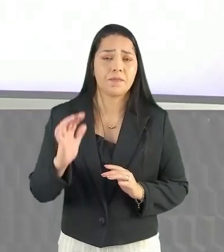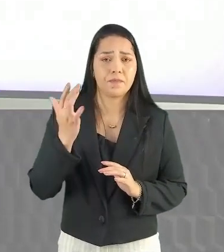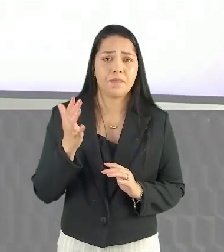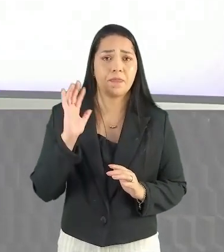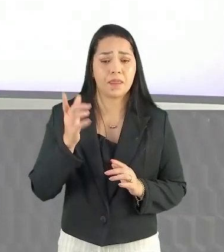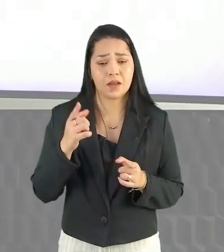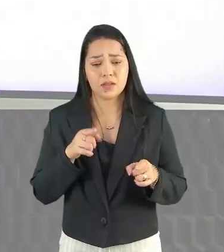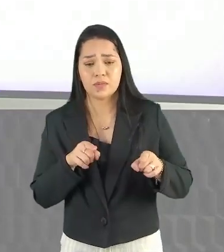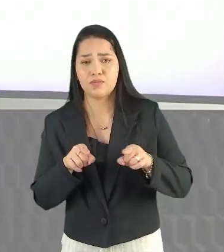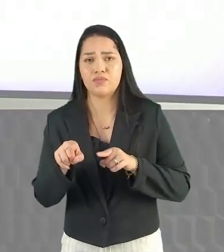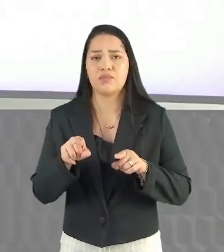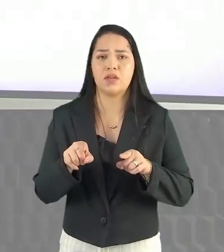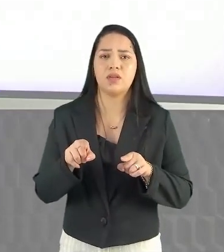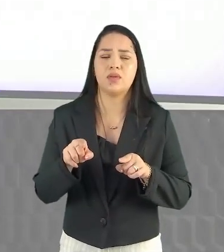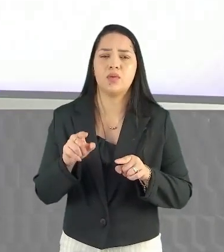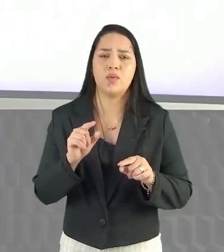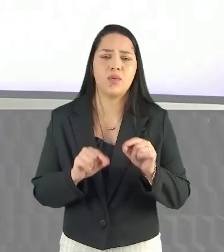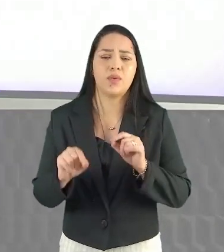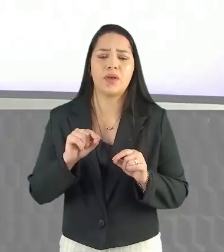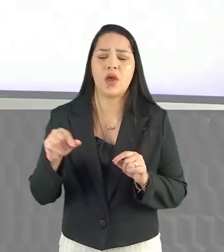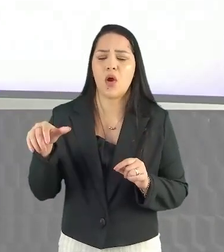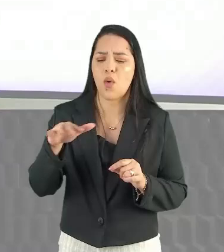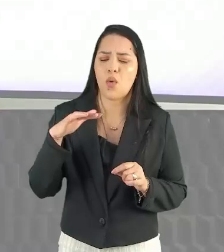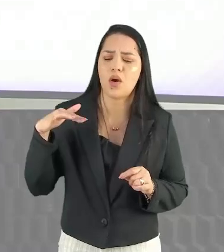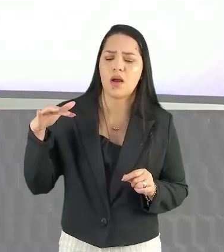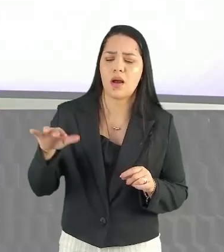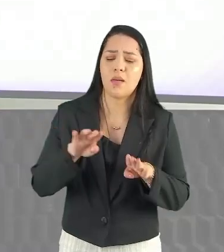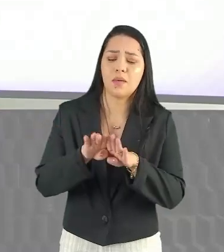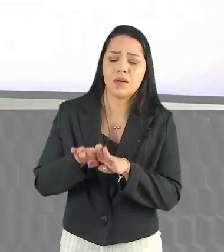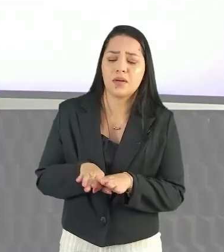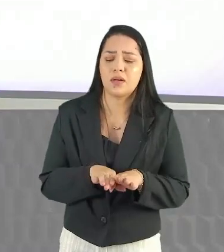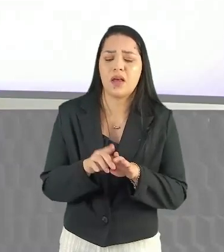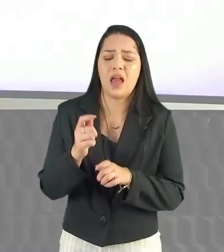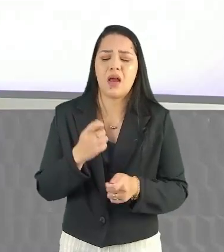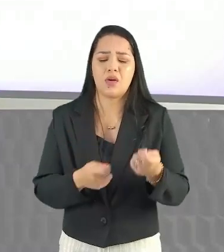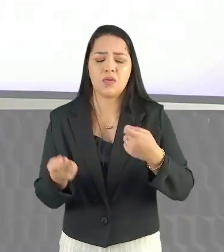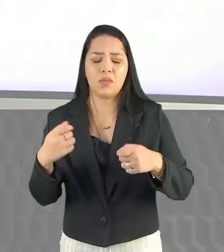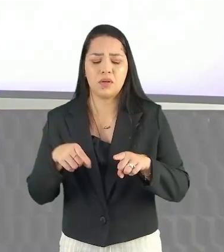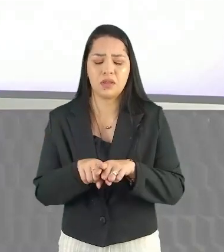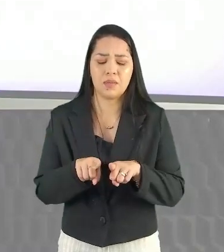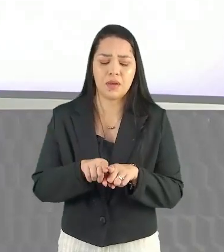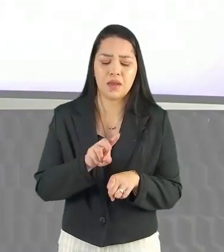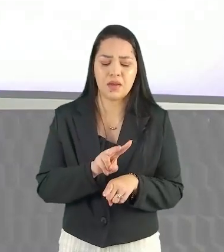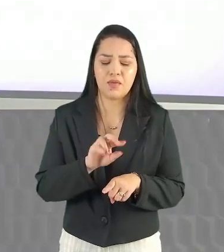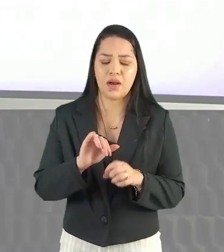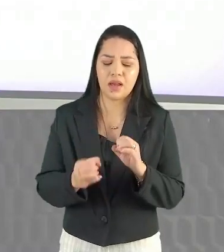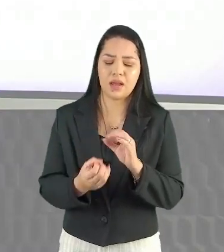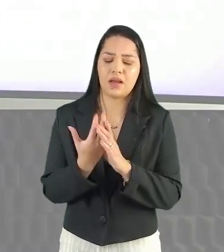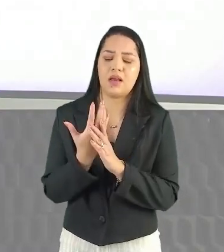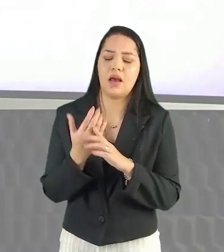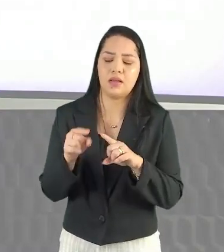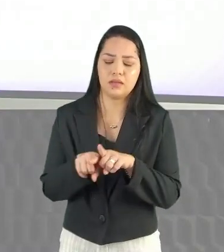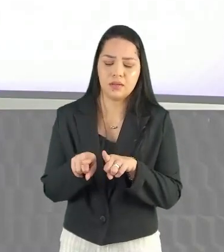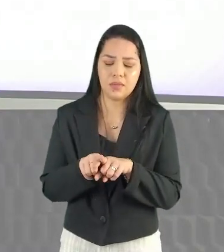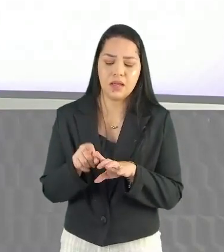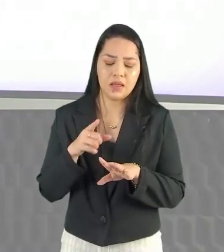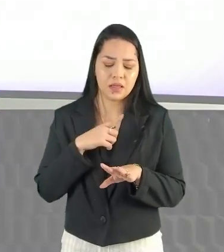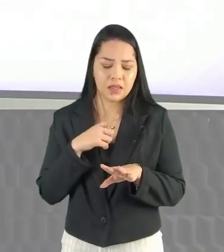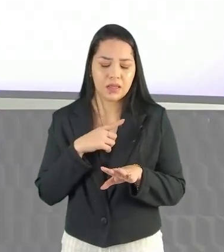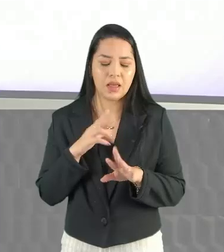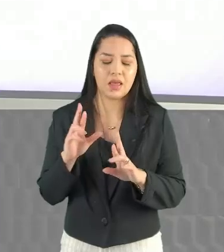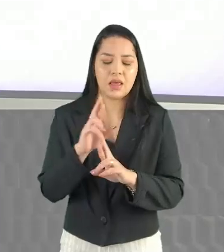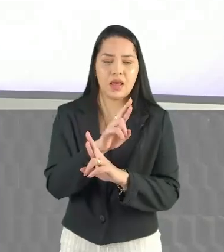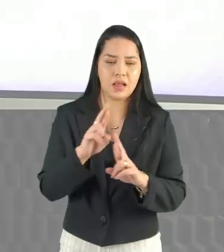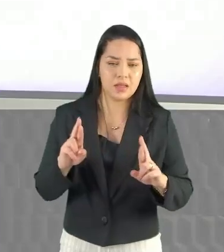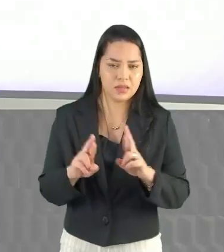estão disputando o campo hegemônico econômico. E isso vai criar um acirramento, um